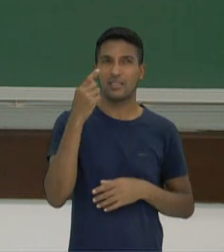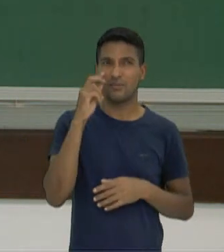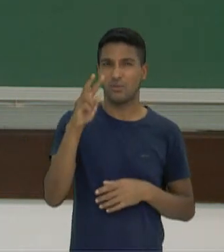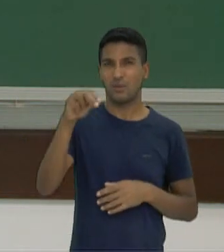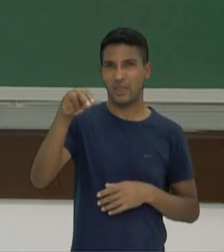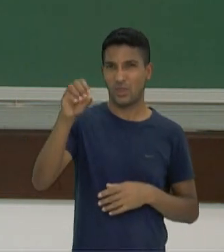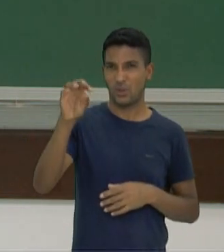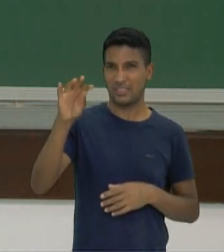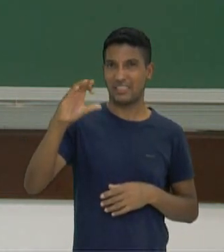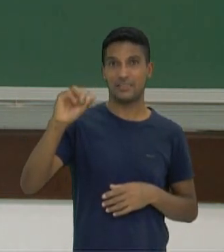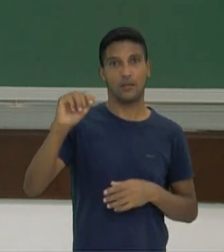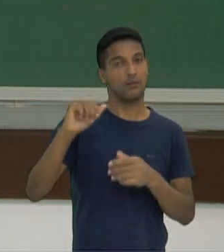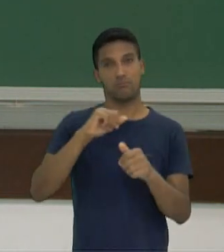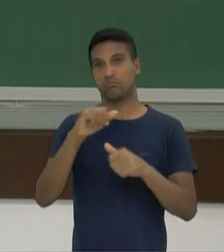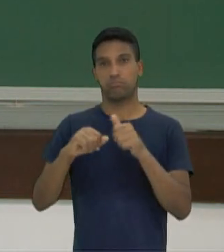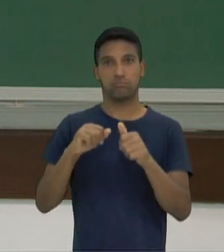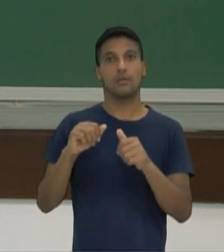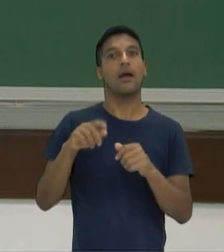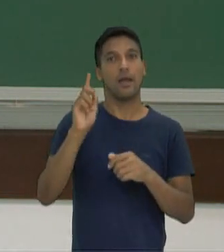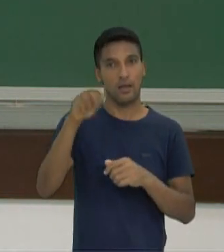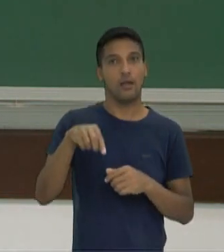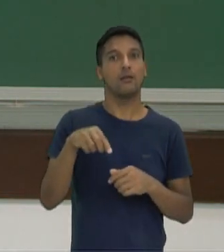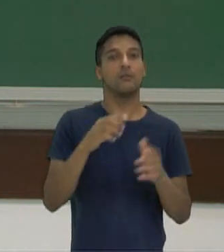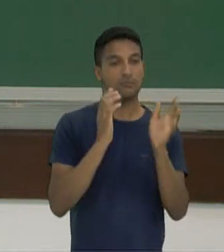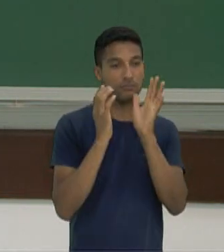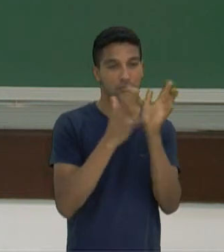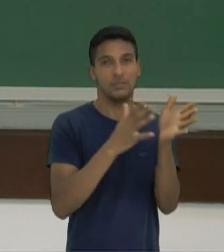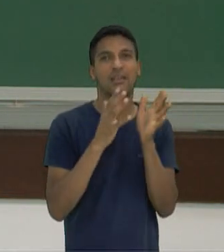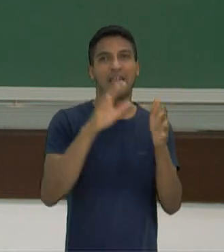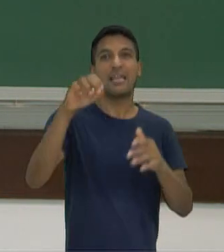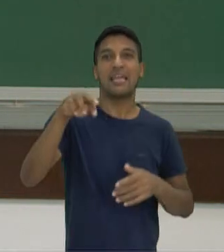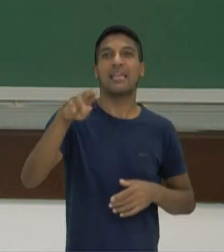é entrevista. Agora temos